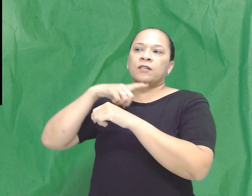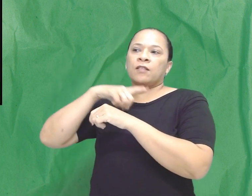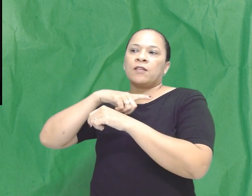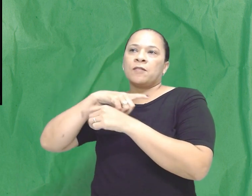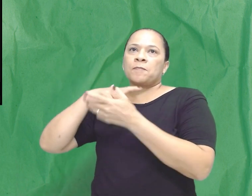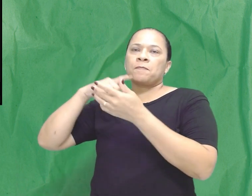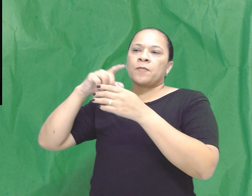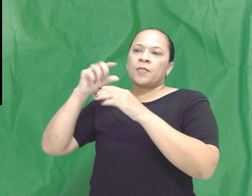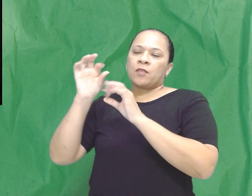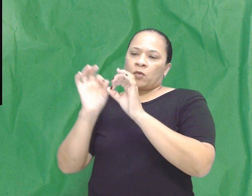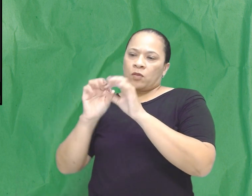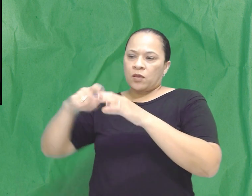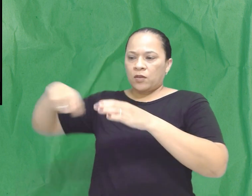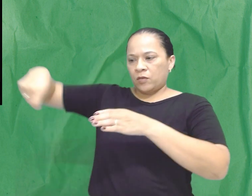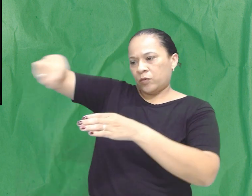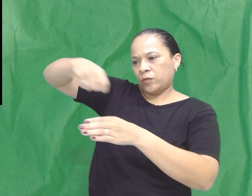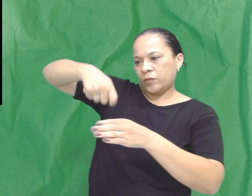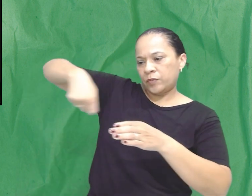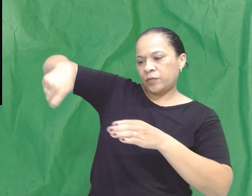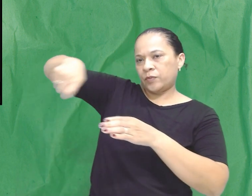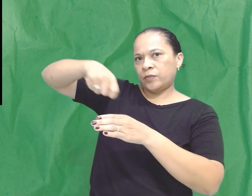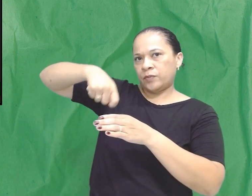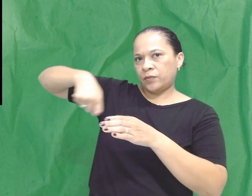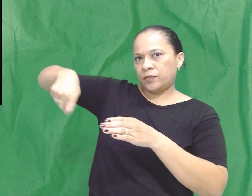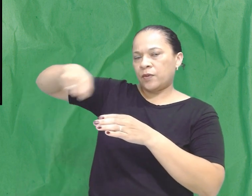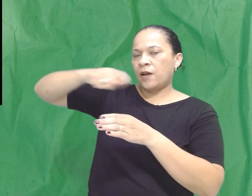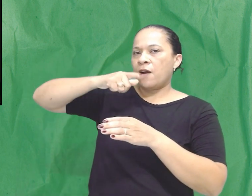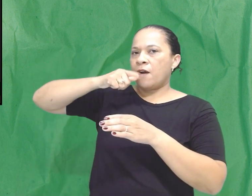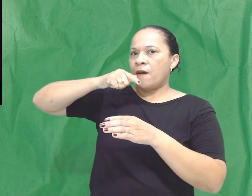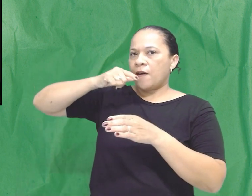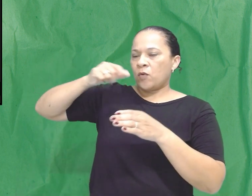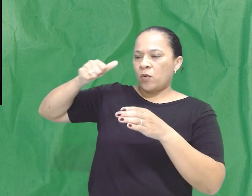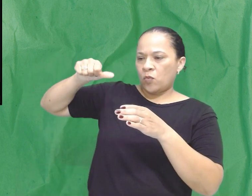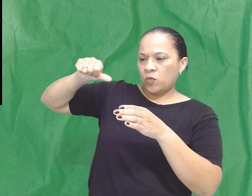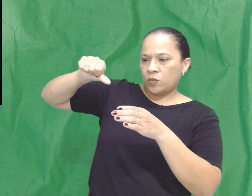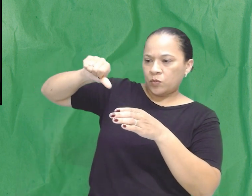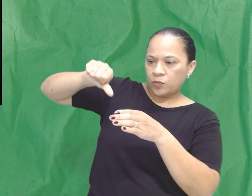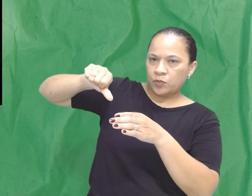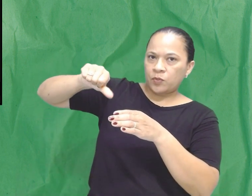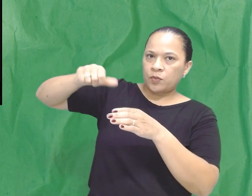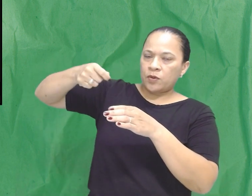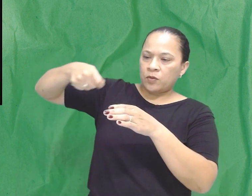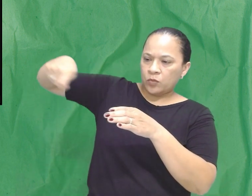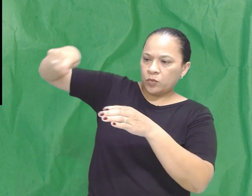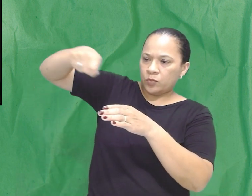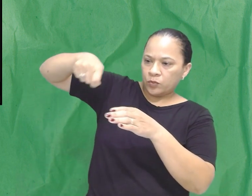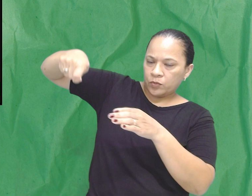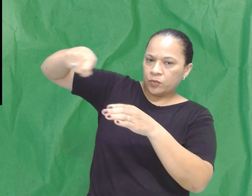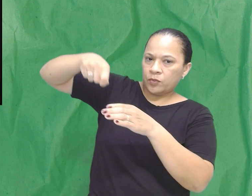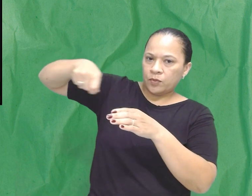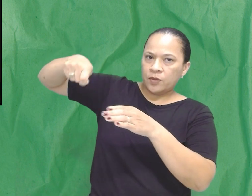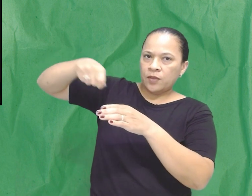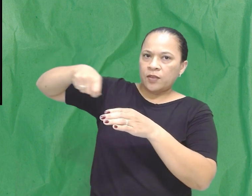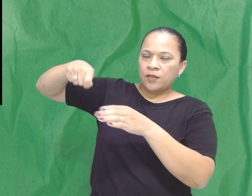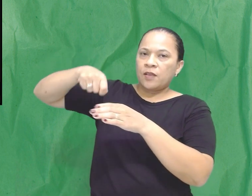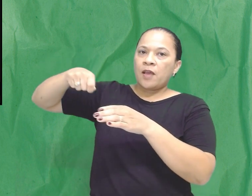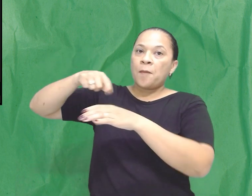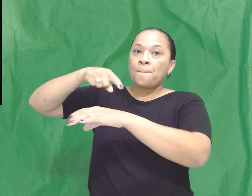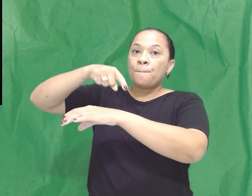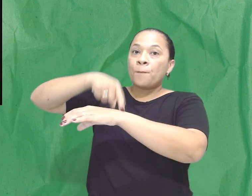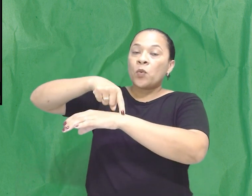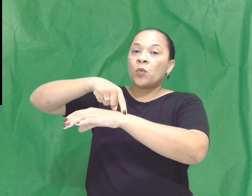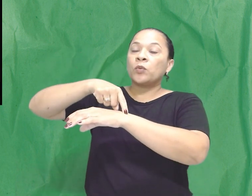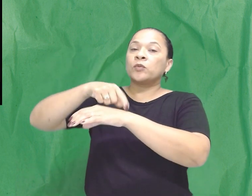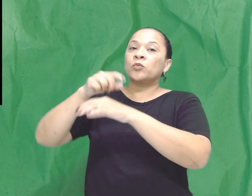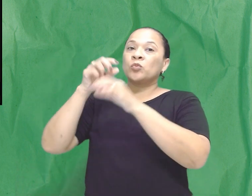um pouquinho mais esse glacê, adicionar um pouquinho mais de água para que ele atinja o chamado ponto fluido ou ponto de preenchimento. Esse